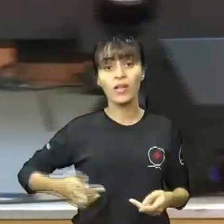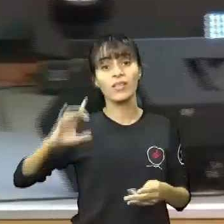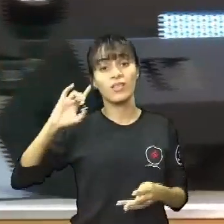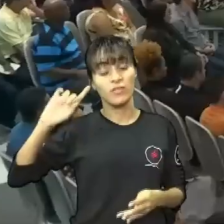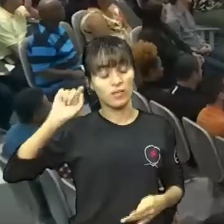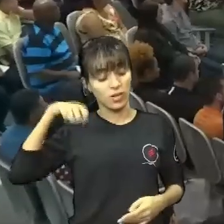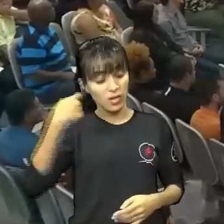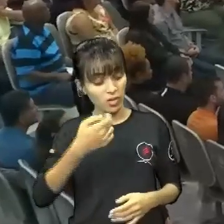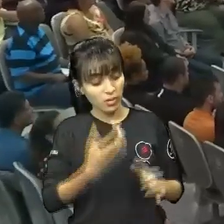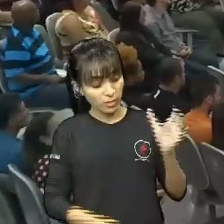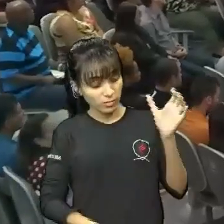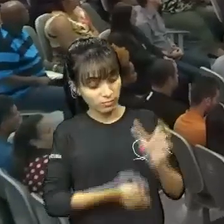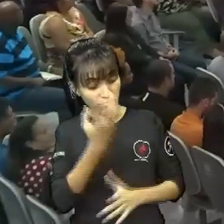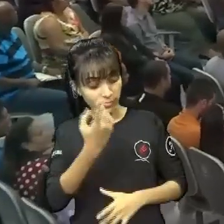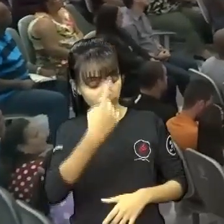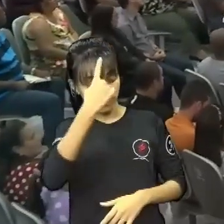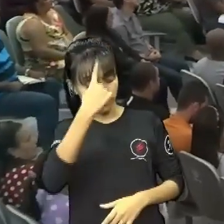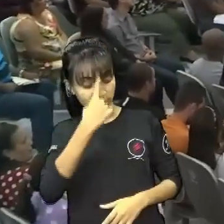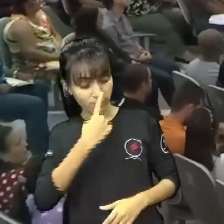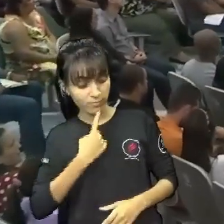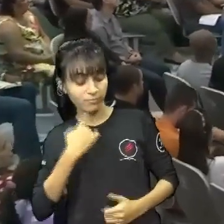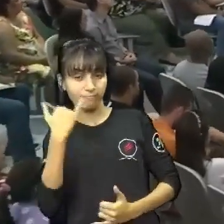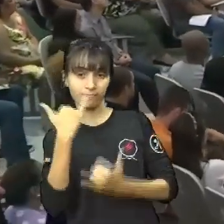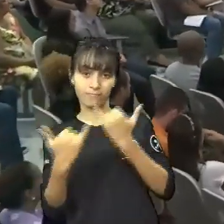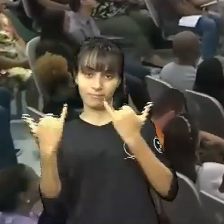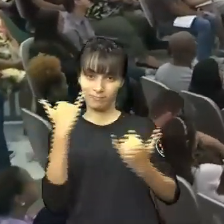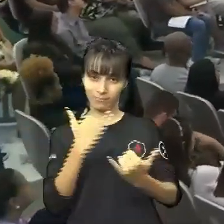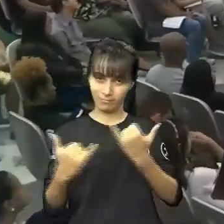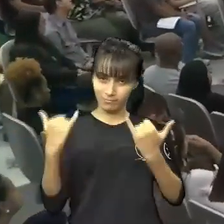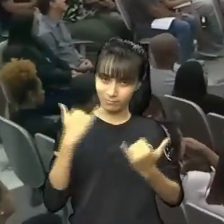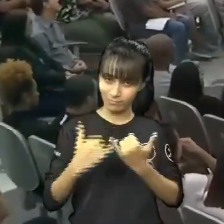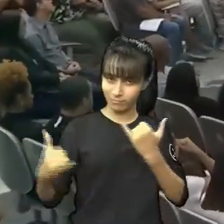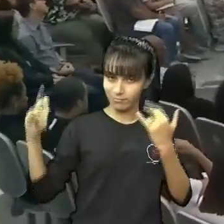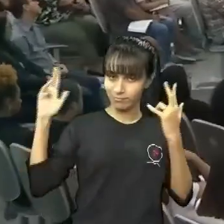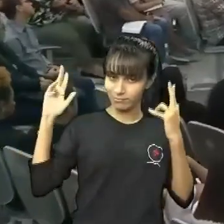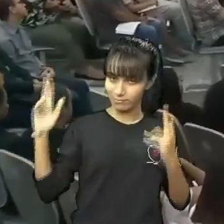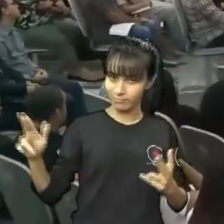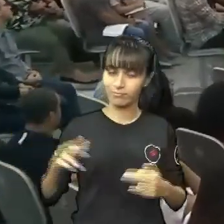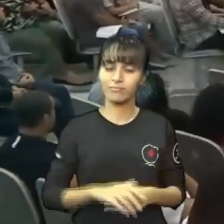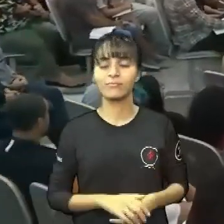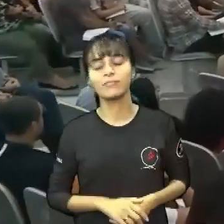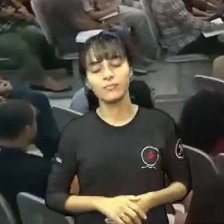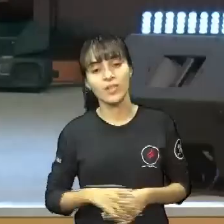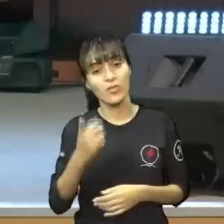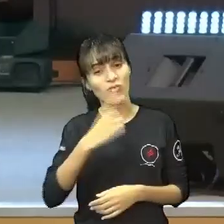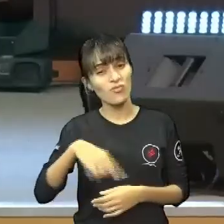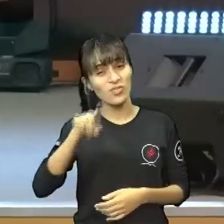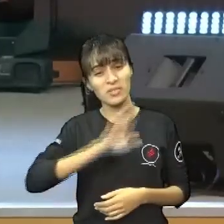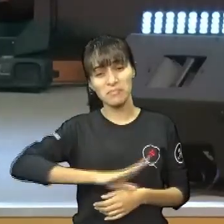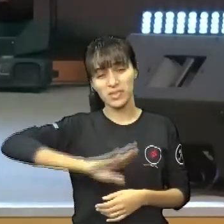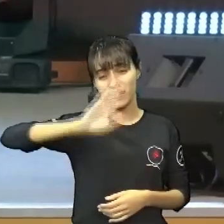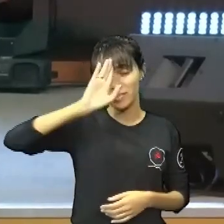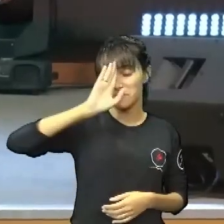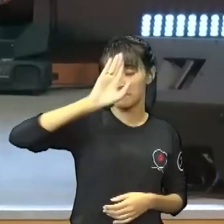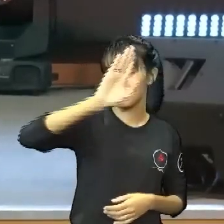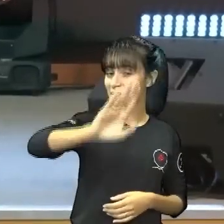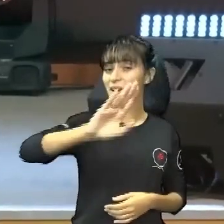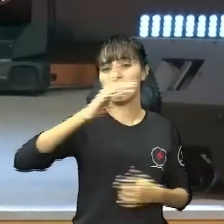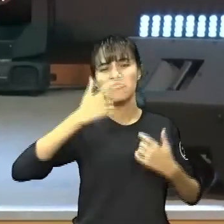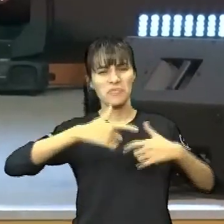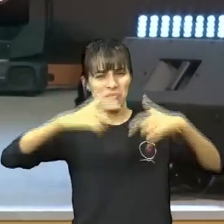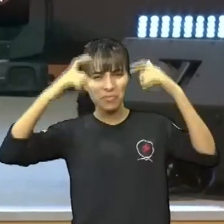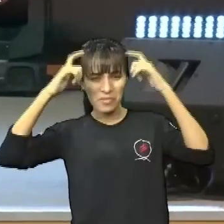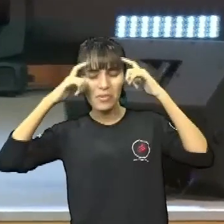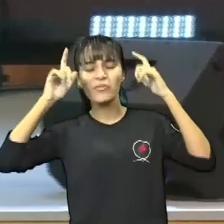façamos o ser humano a nossa imagem e semelhança você é a coroa você é muito